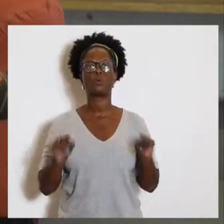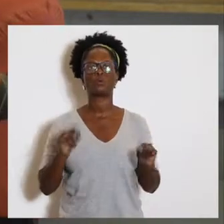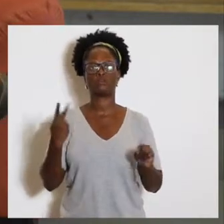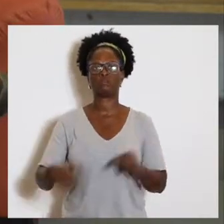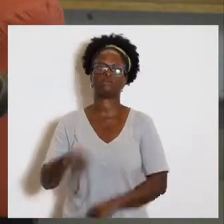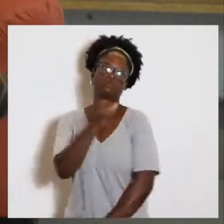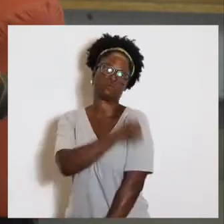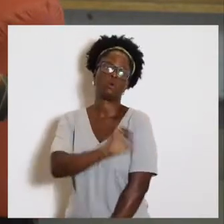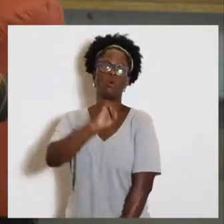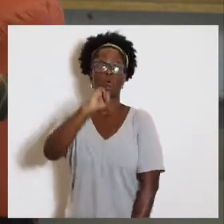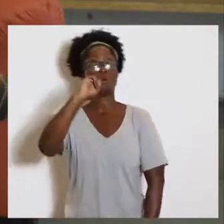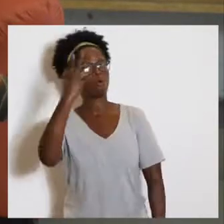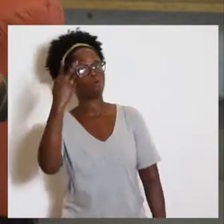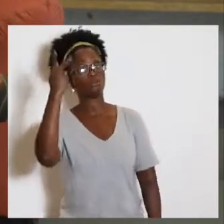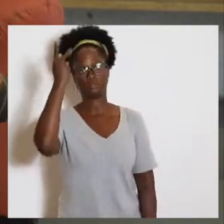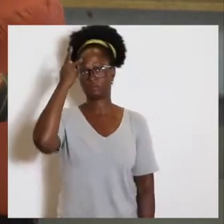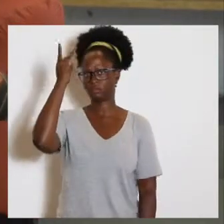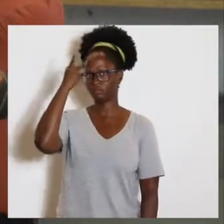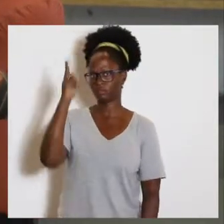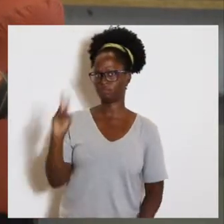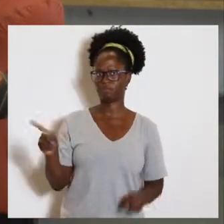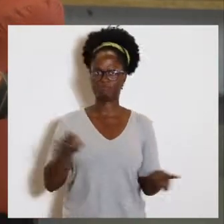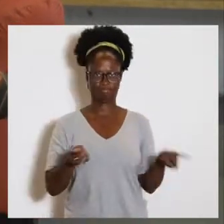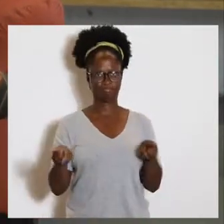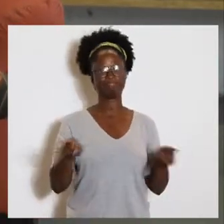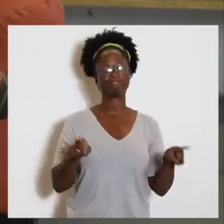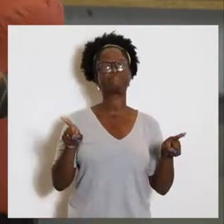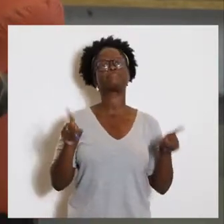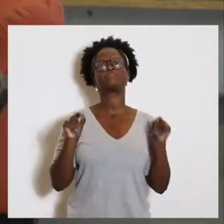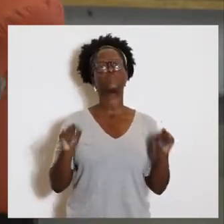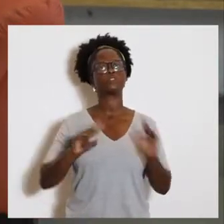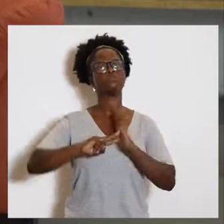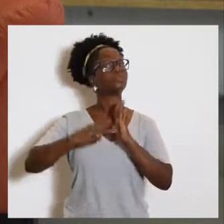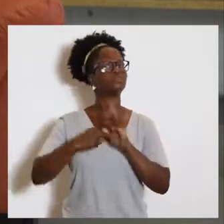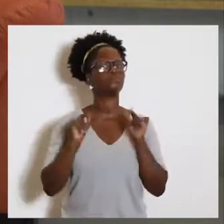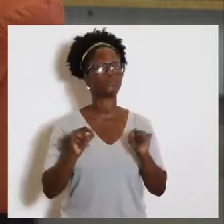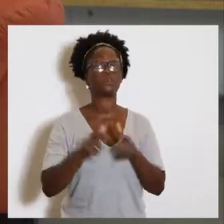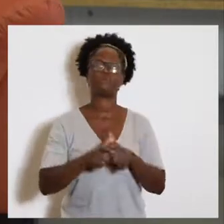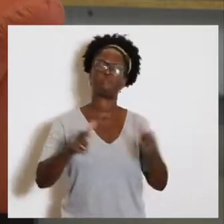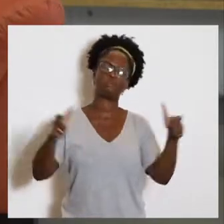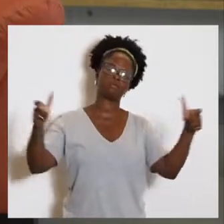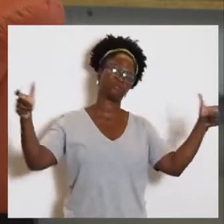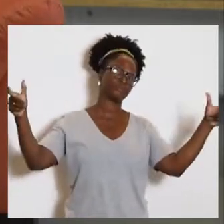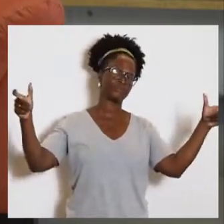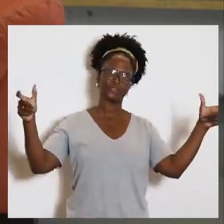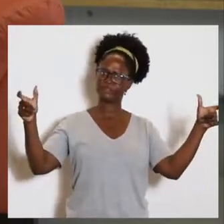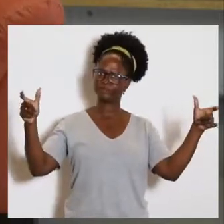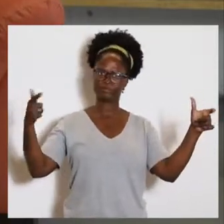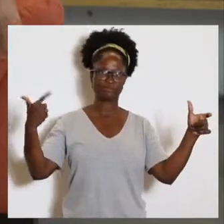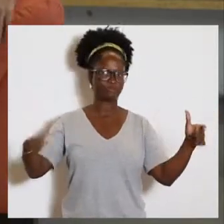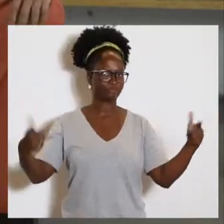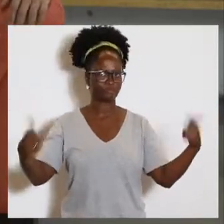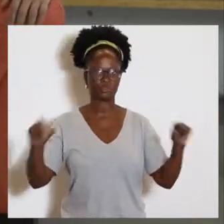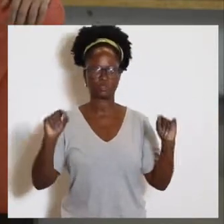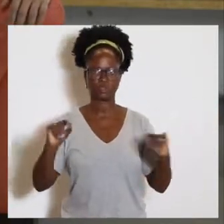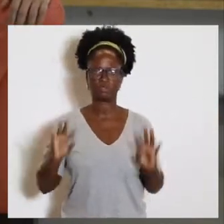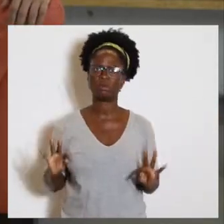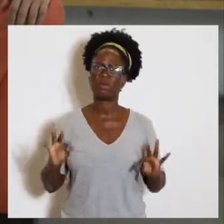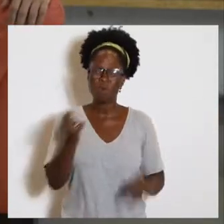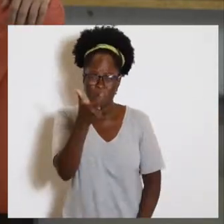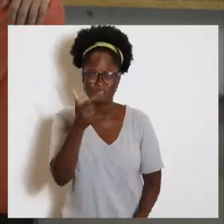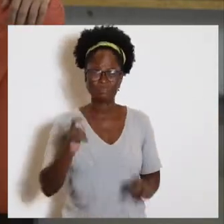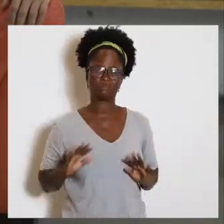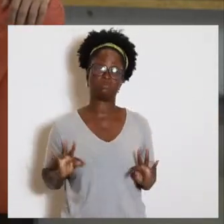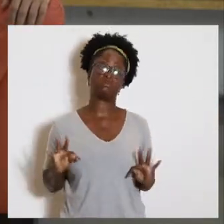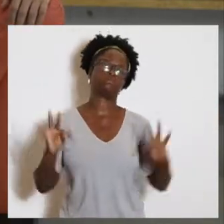do rio de janeiro ou de são paulo quer dizer a maioria deles não vêem a quase totalidade deles